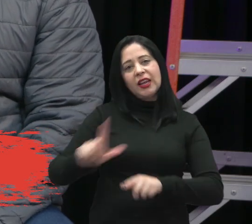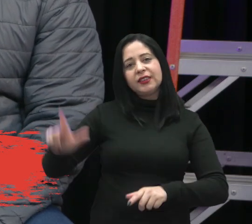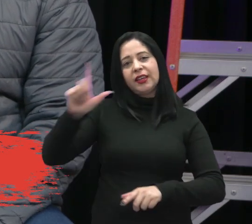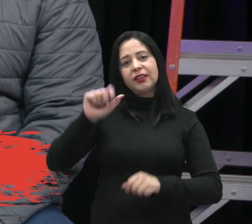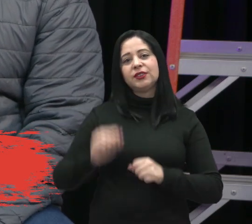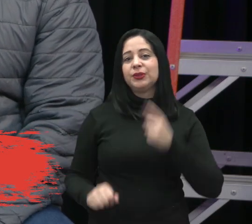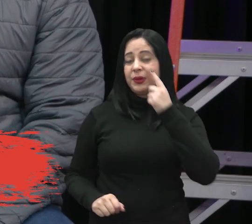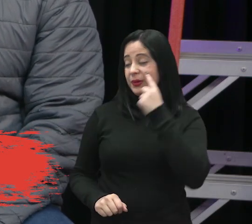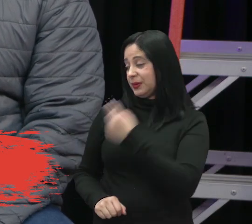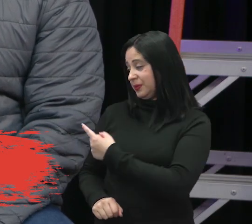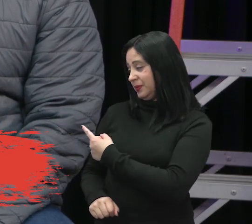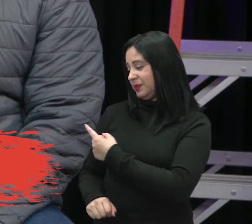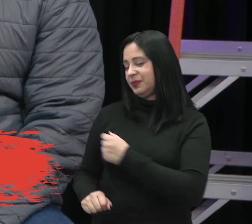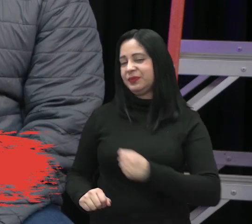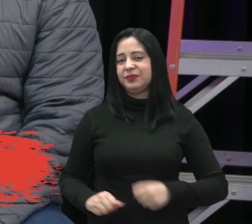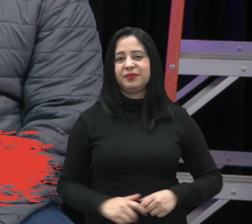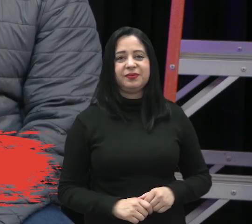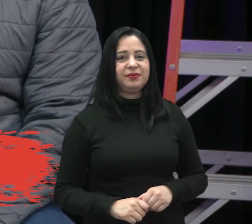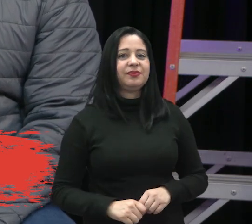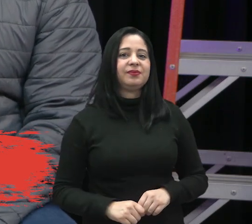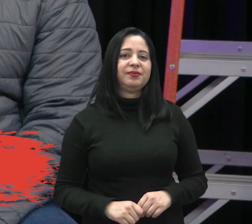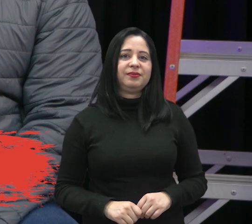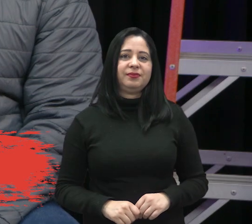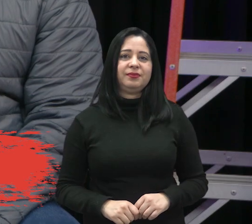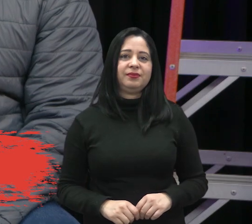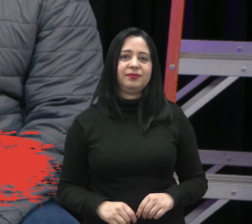O perfil é o mesmo endereço, tá?